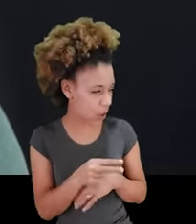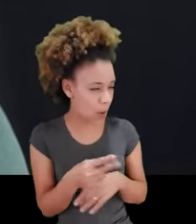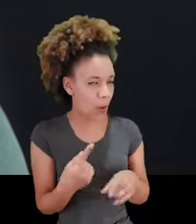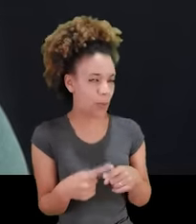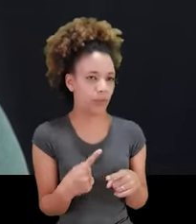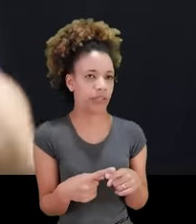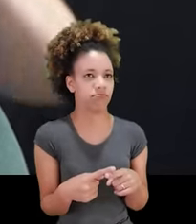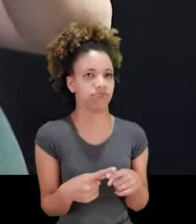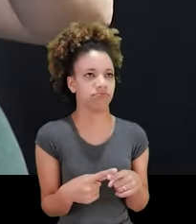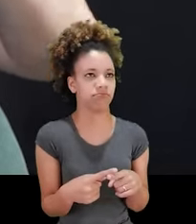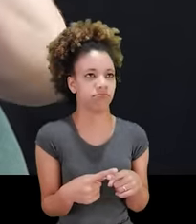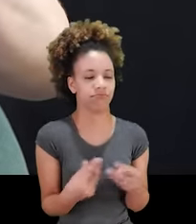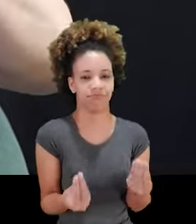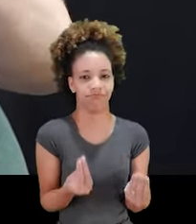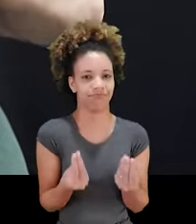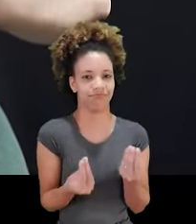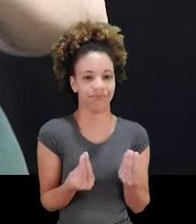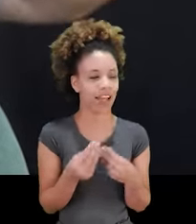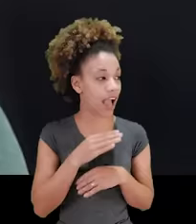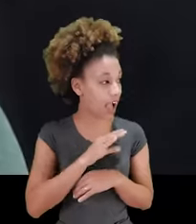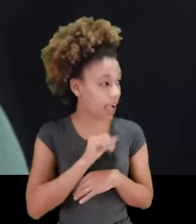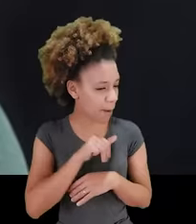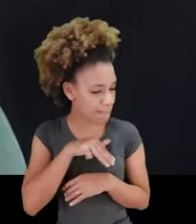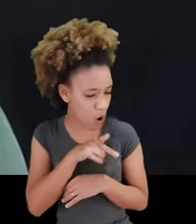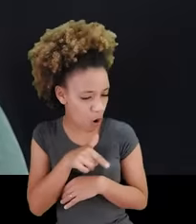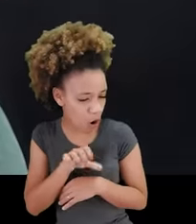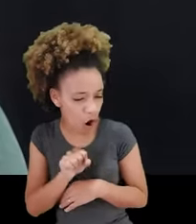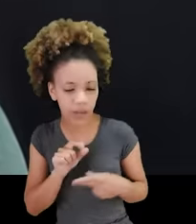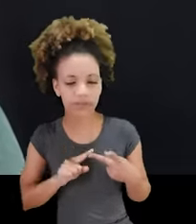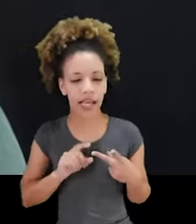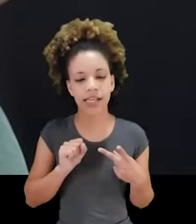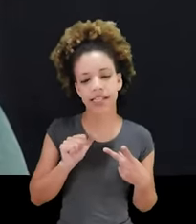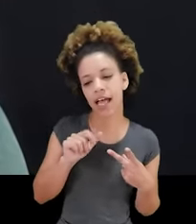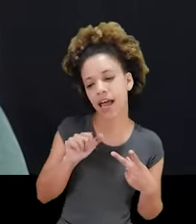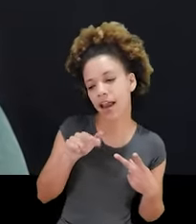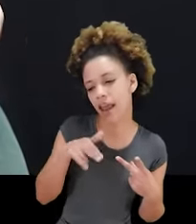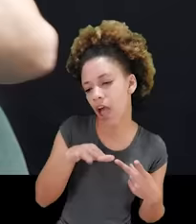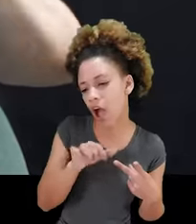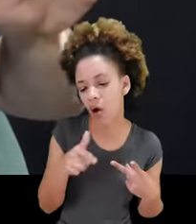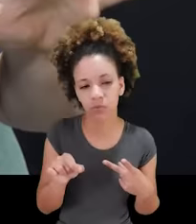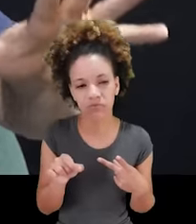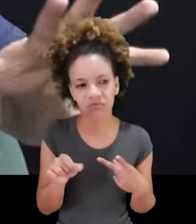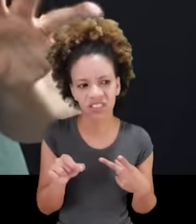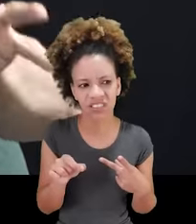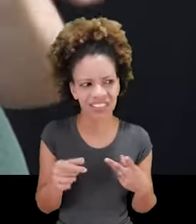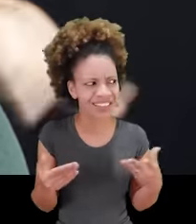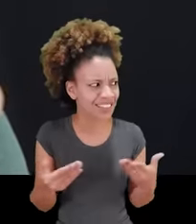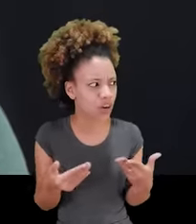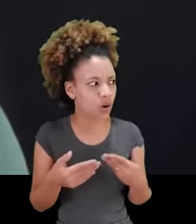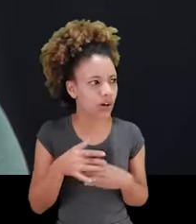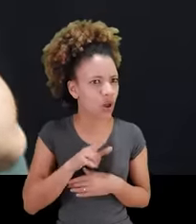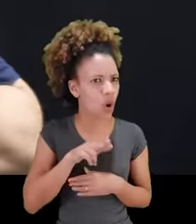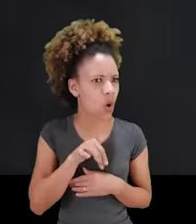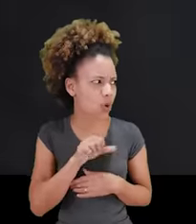Porque, cara, Camões, Saramago, e de repente é o Lucas Neto que está educando a